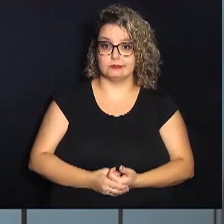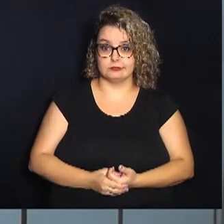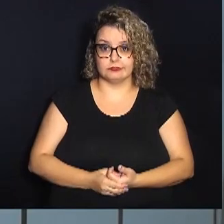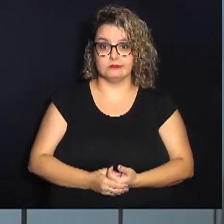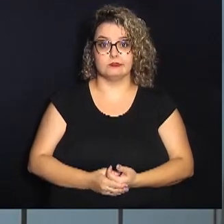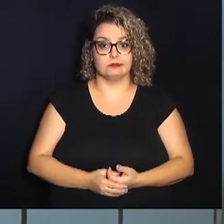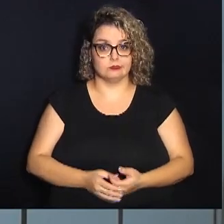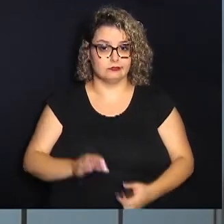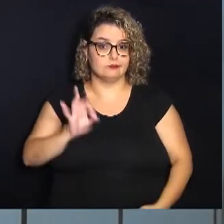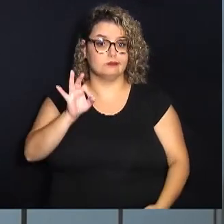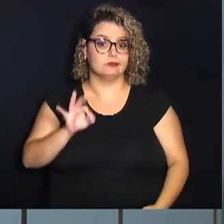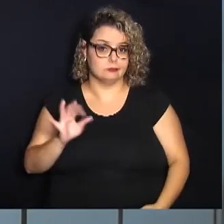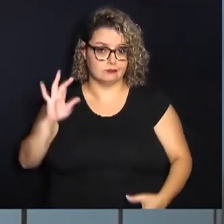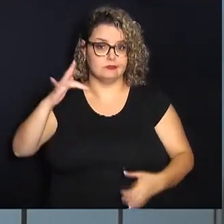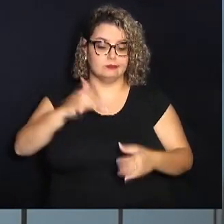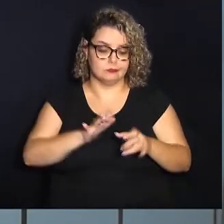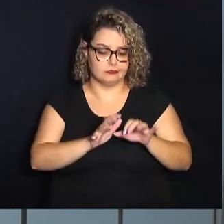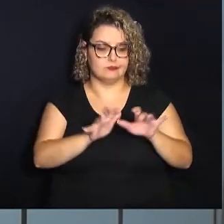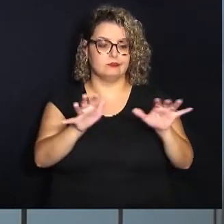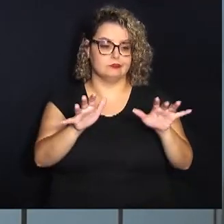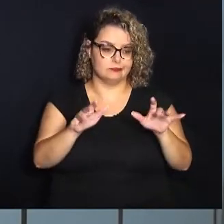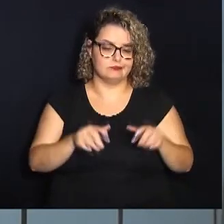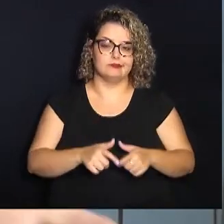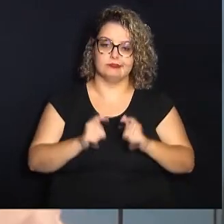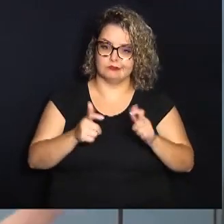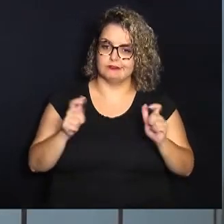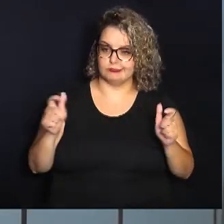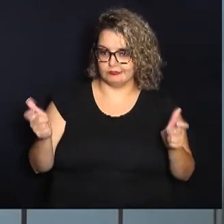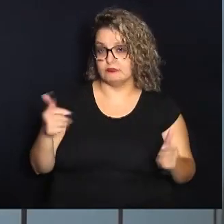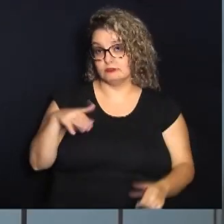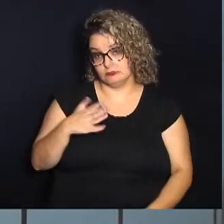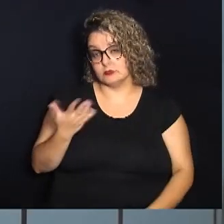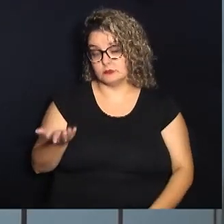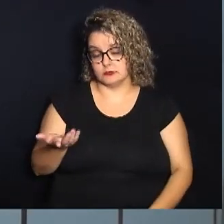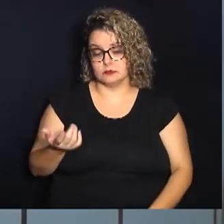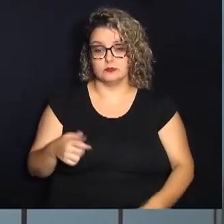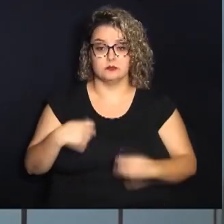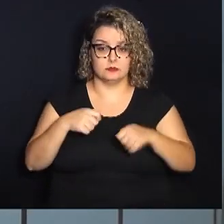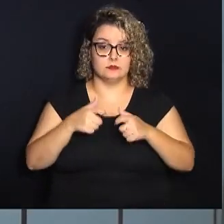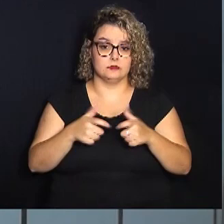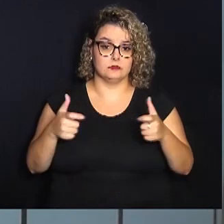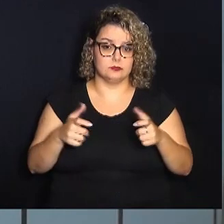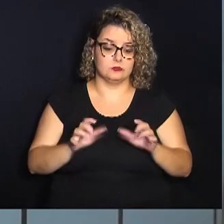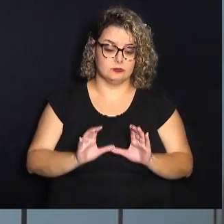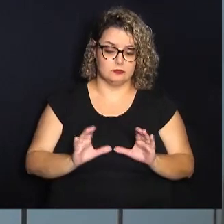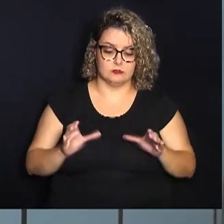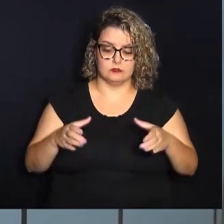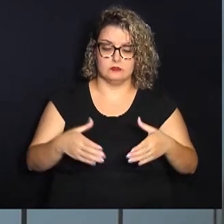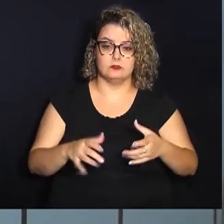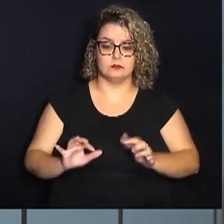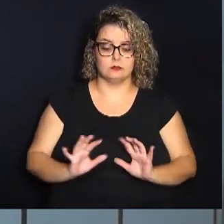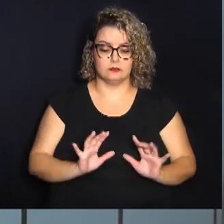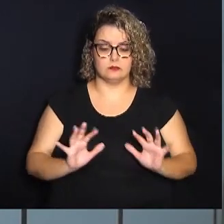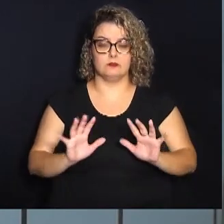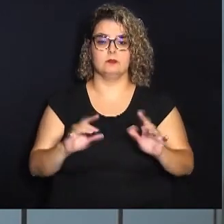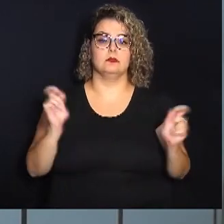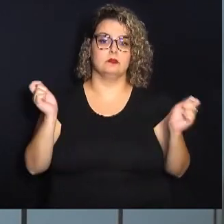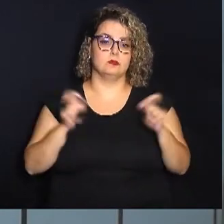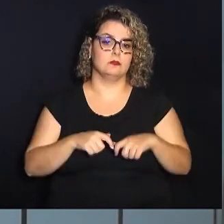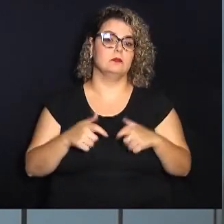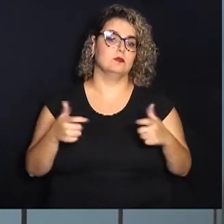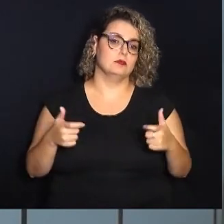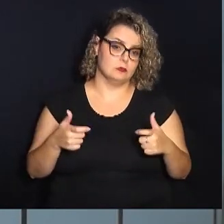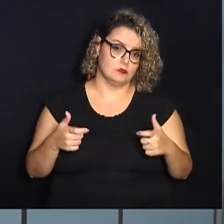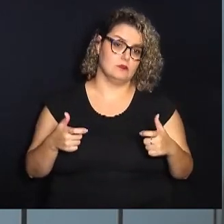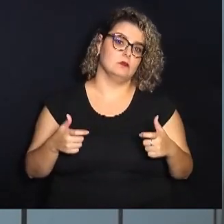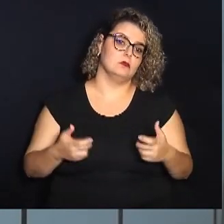propício, né, para que o mosquito se alastre cada vez mais. Então nós temos que aumentar nossas equipes, aumentar a nossa capacidade de